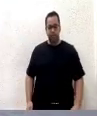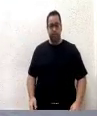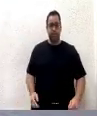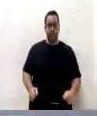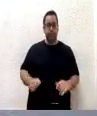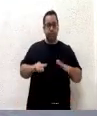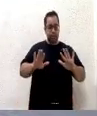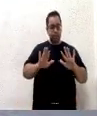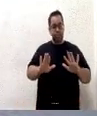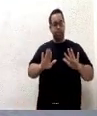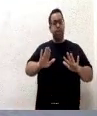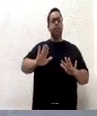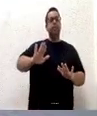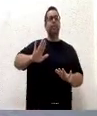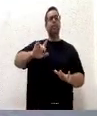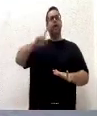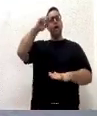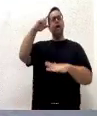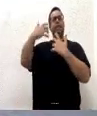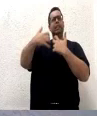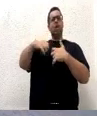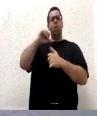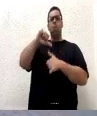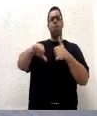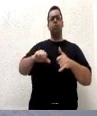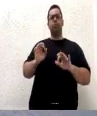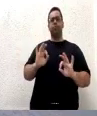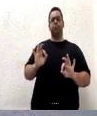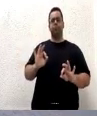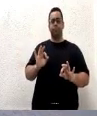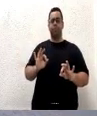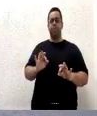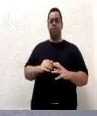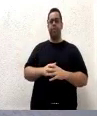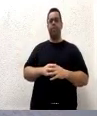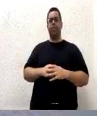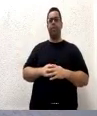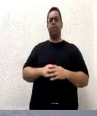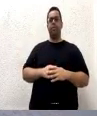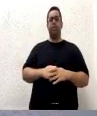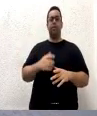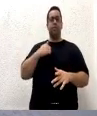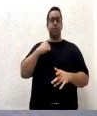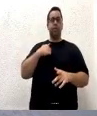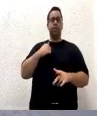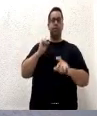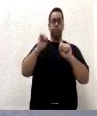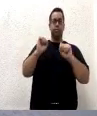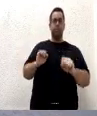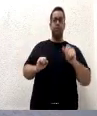campo. Quando vem, eu sei qual é o vírus que está circulando. Então, é só aí que eu vou saber qual é